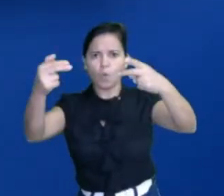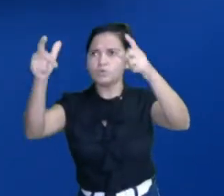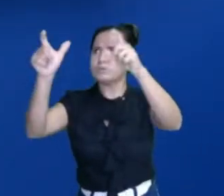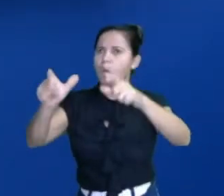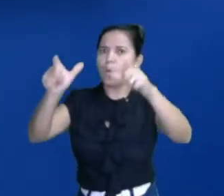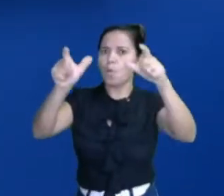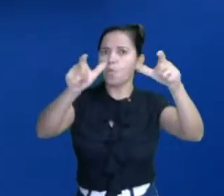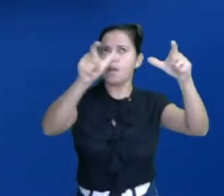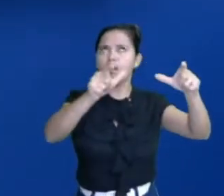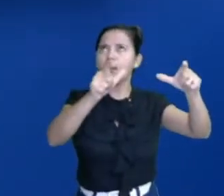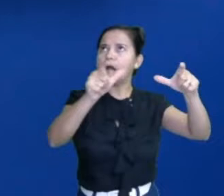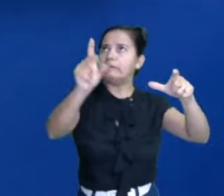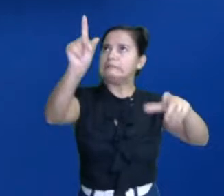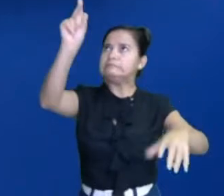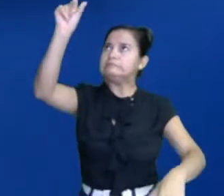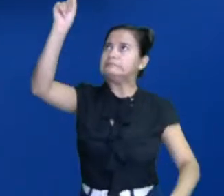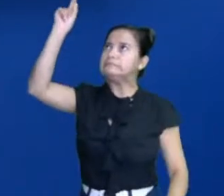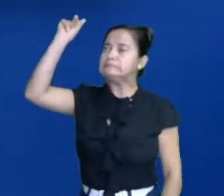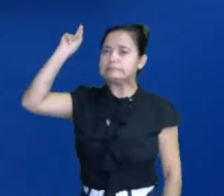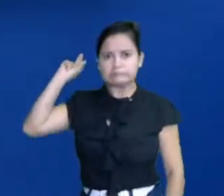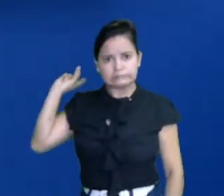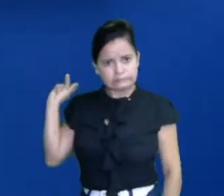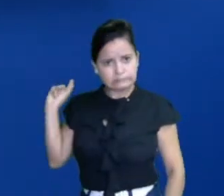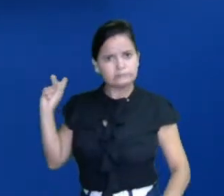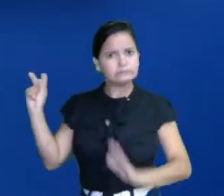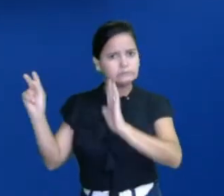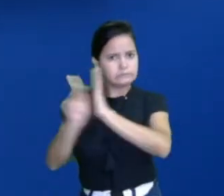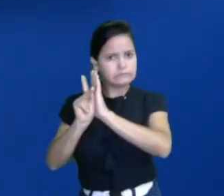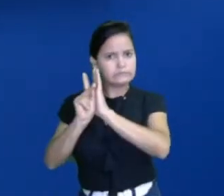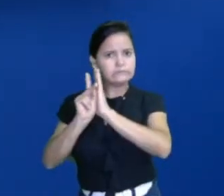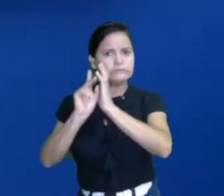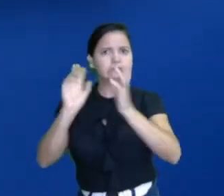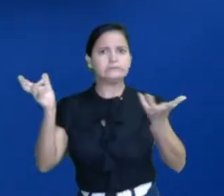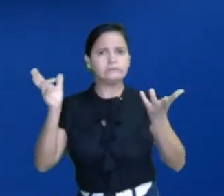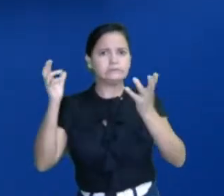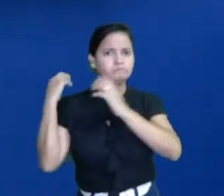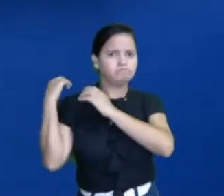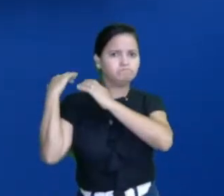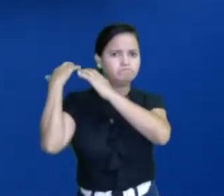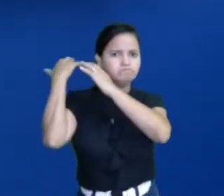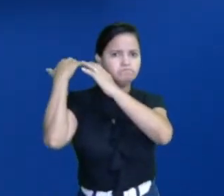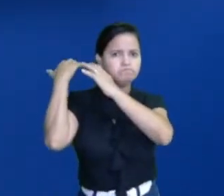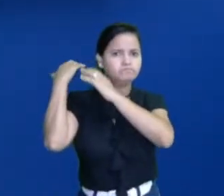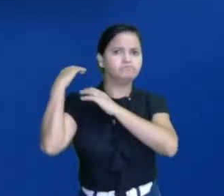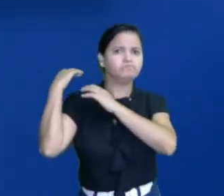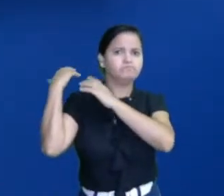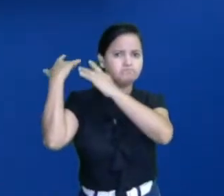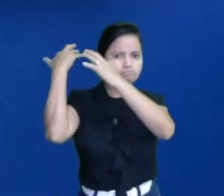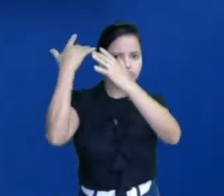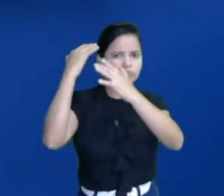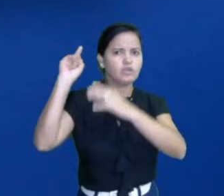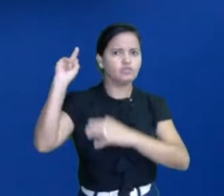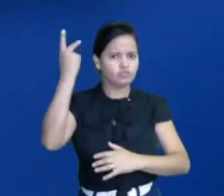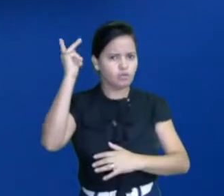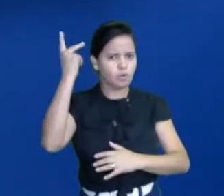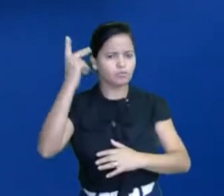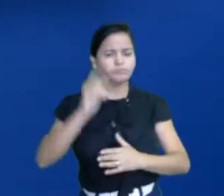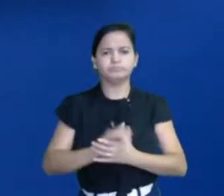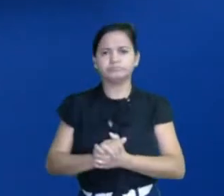lugares antigos. Será que isso é patrimônio histórico? Vamos lá ver um conceitozinho do que é patrimônio